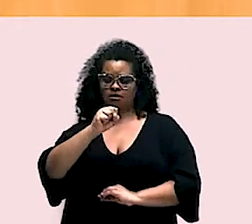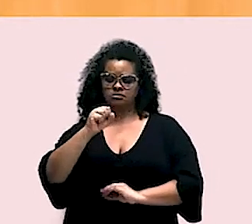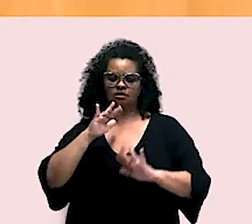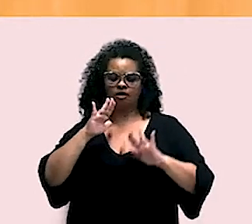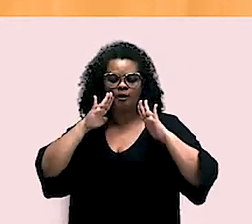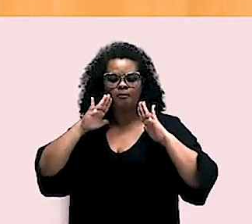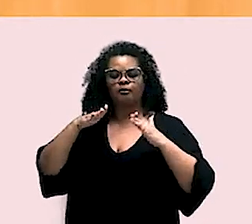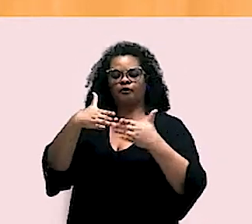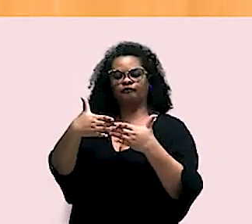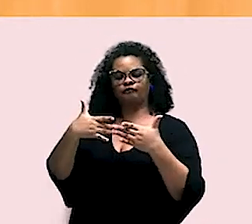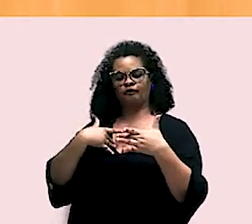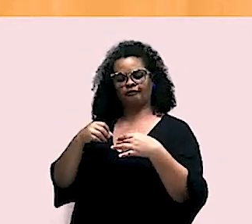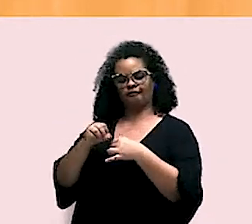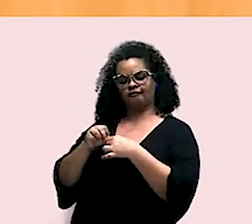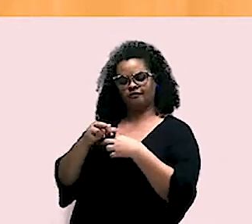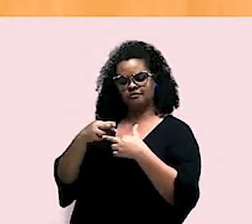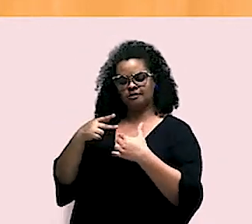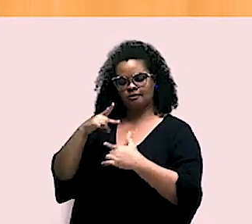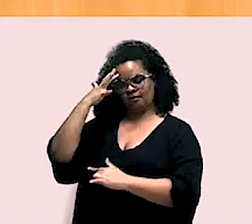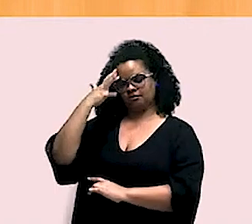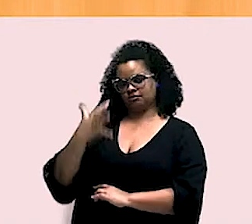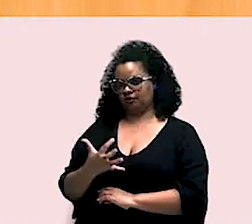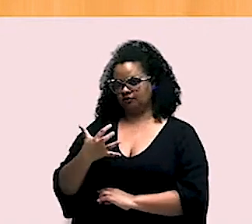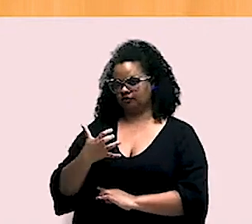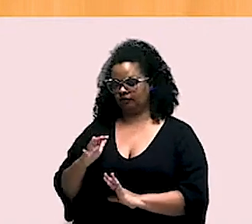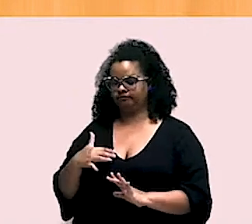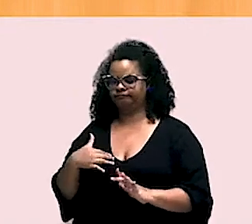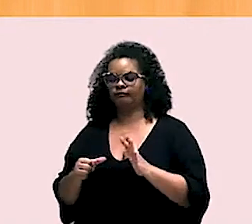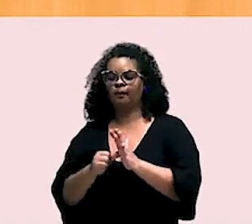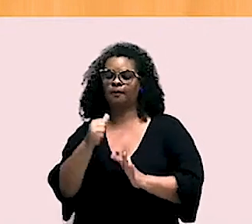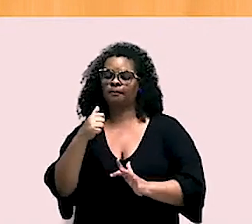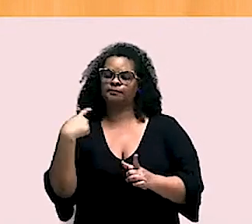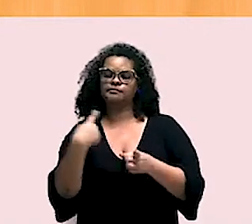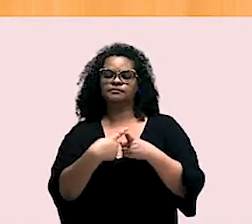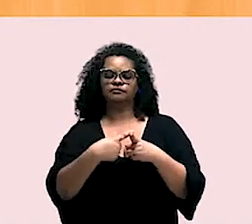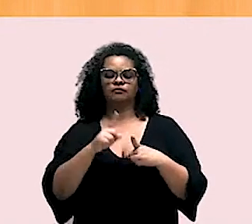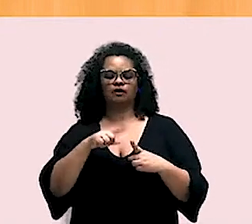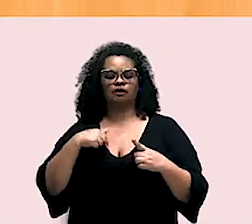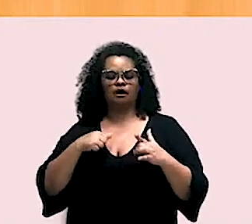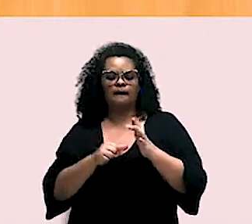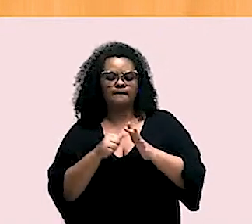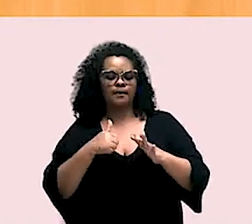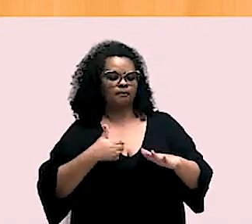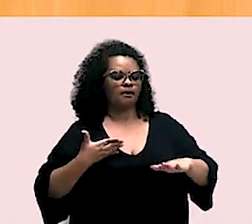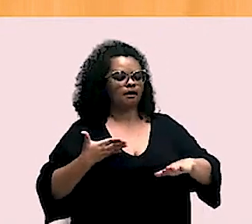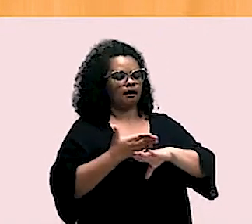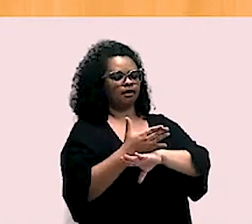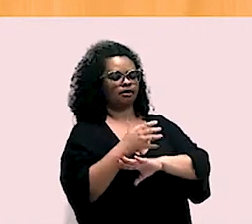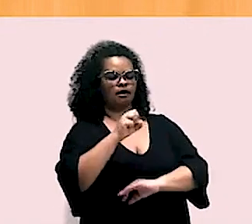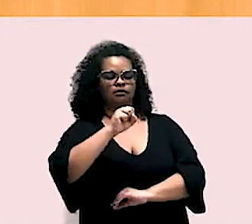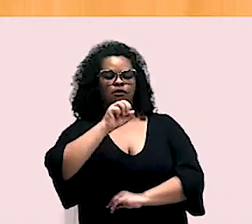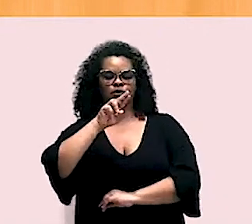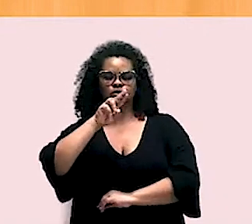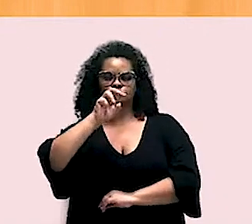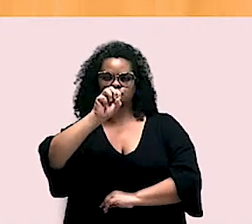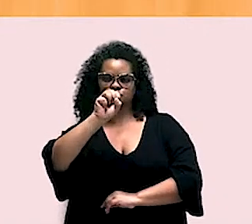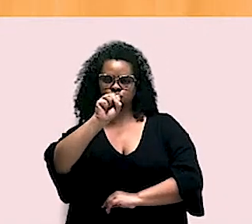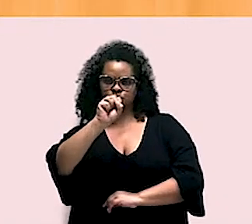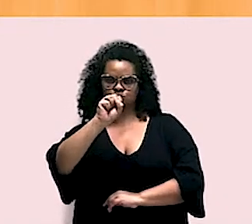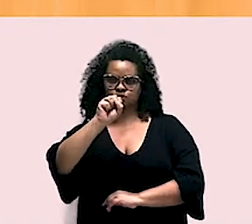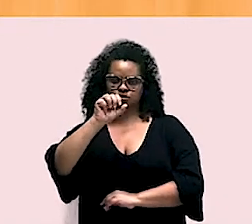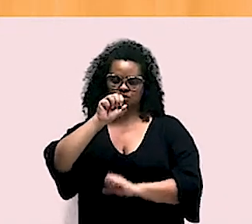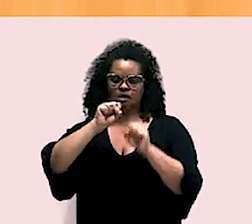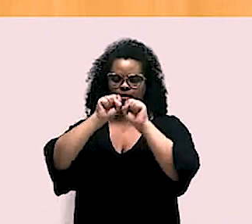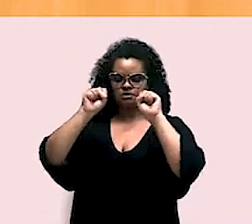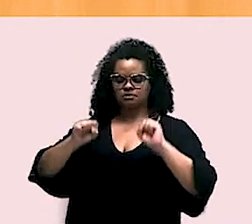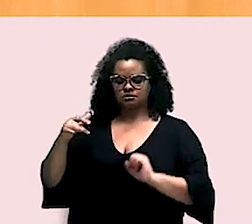sua atuação? Bom, primeiro que a atenção primária ela é a porta de entrada do SUS, né, ou seja, ela é o primeiro